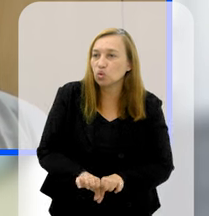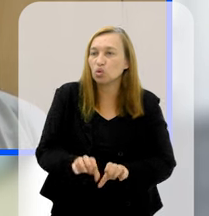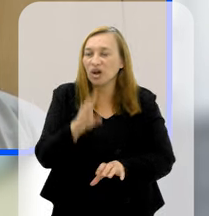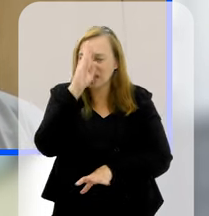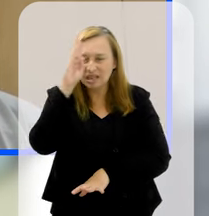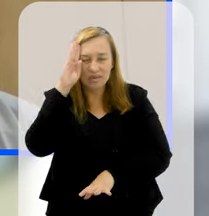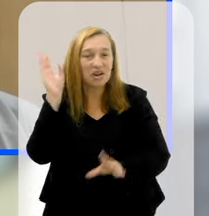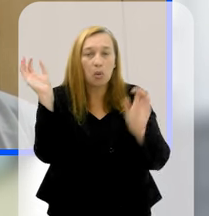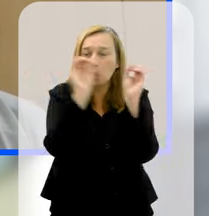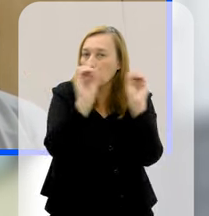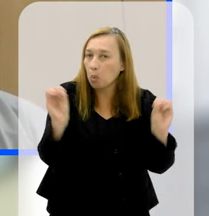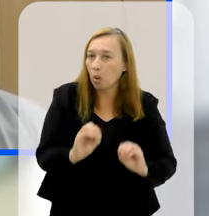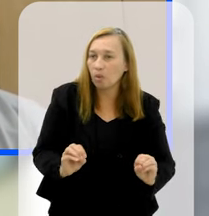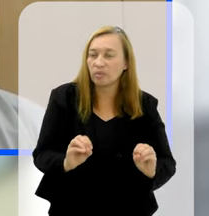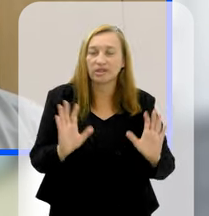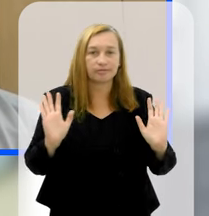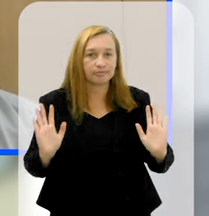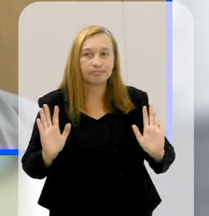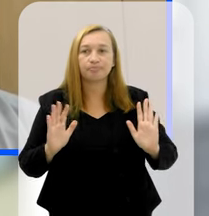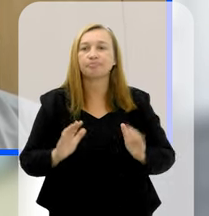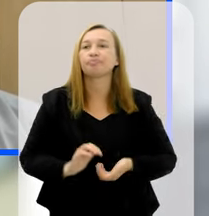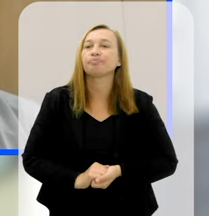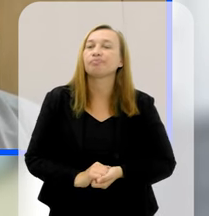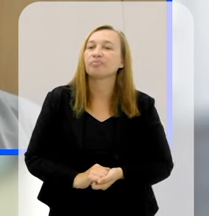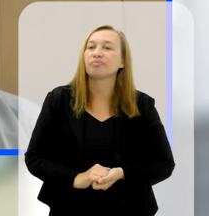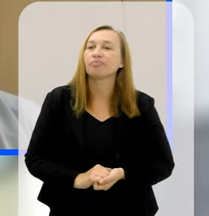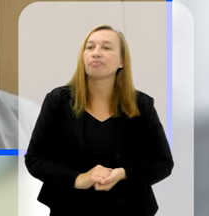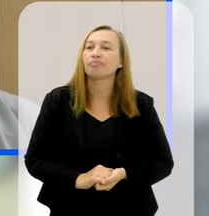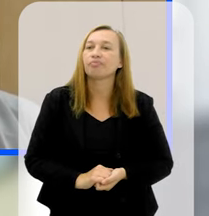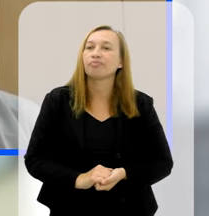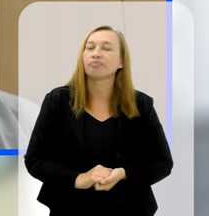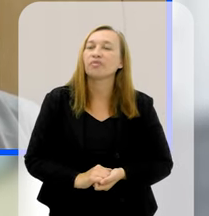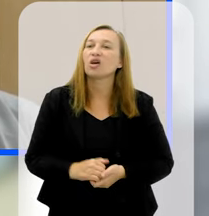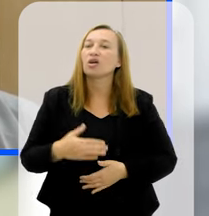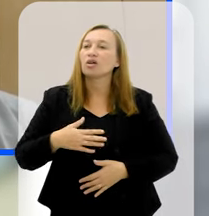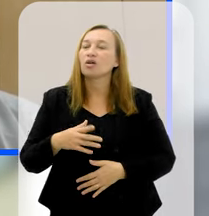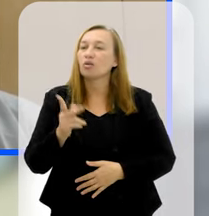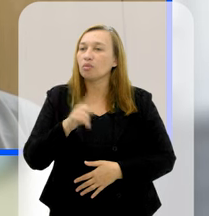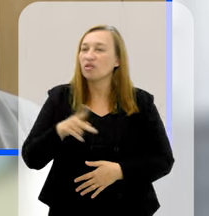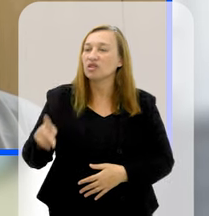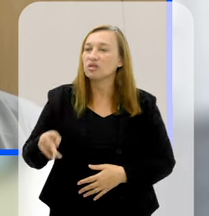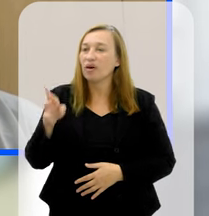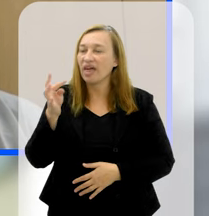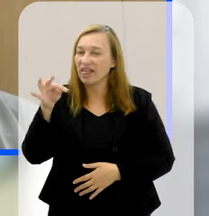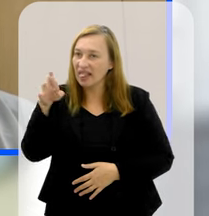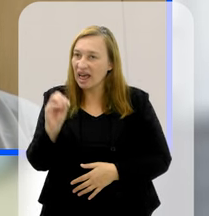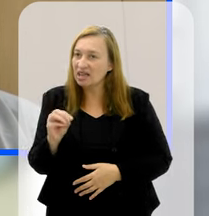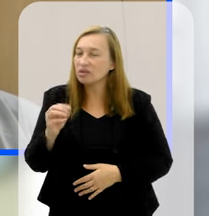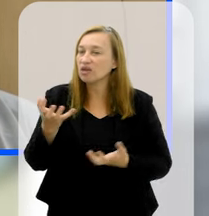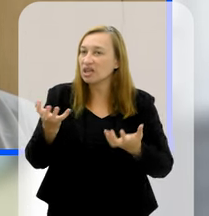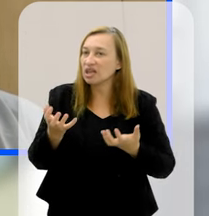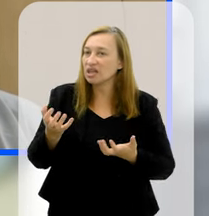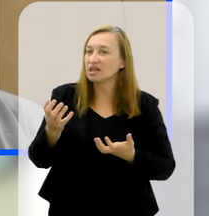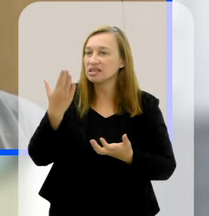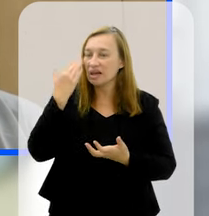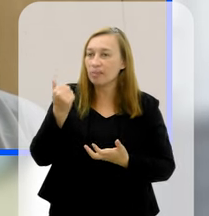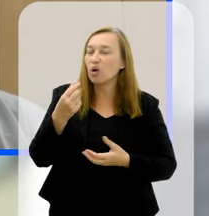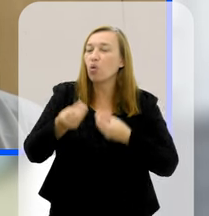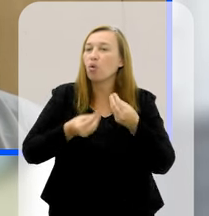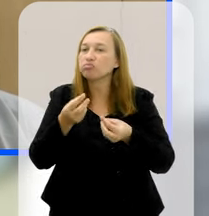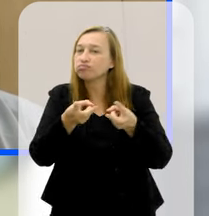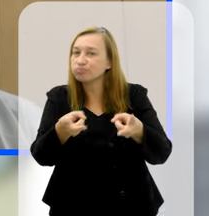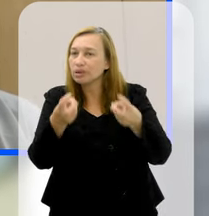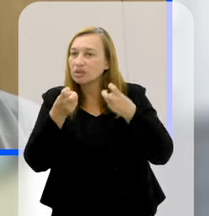né, acadêmica e científica por trás. Professor Portanto, nós Renato Veras, vemos. eu gostaria que o senhor me dissesse como que o